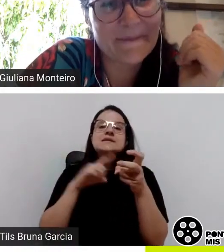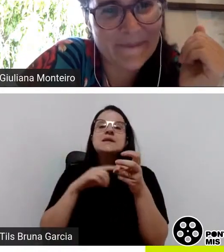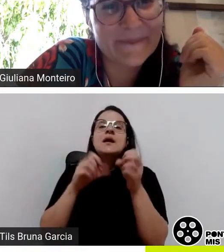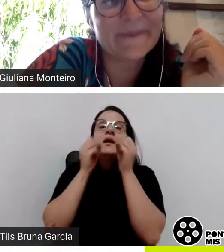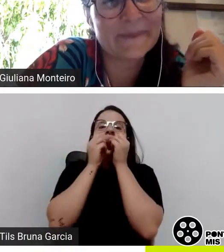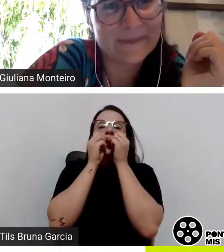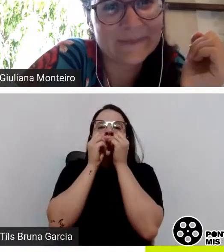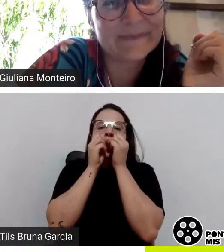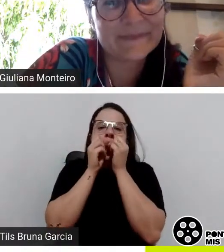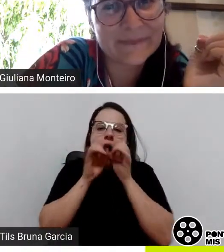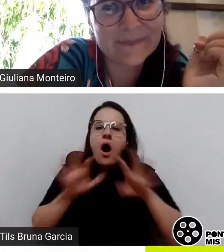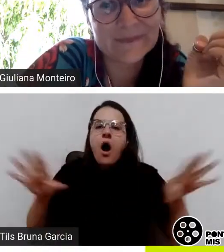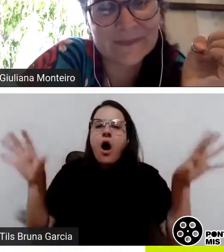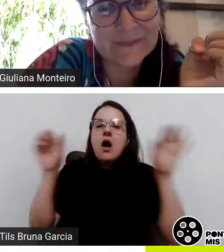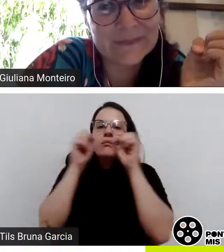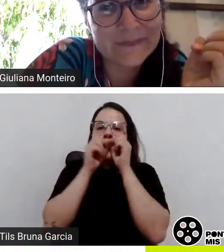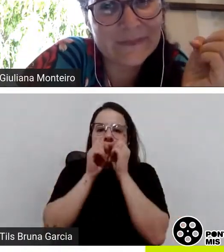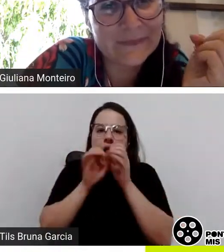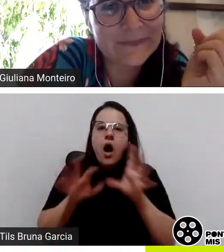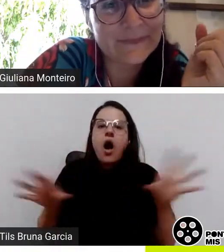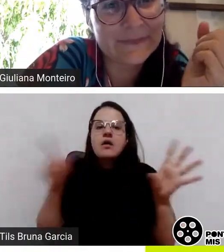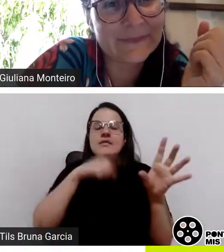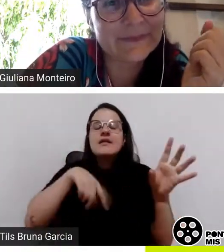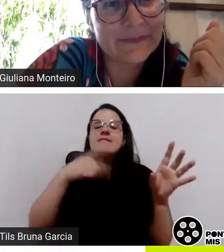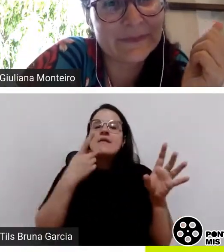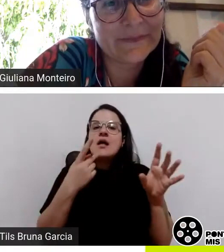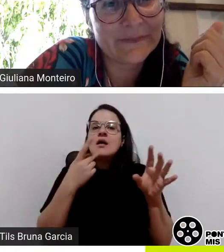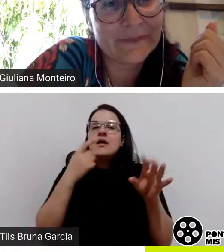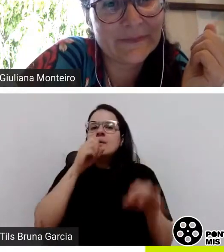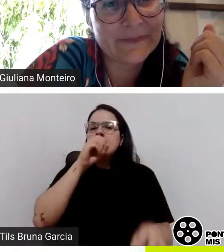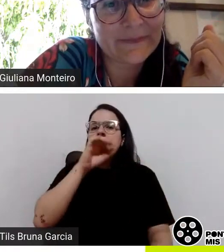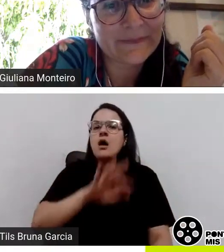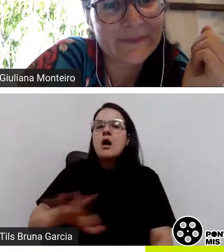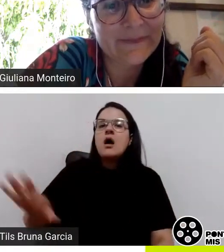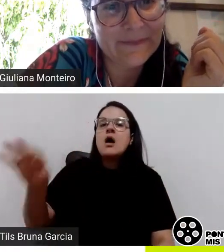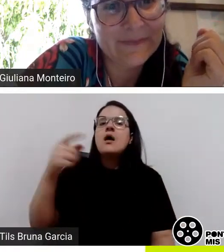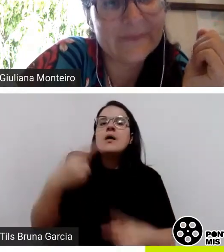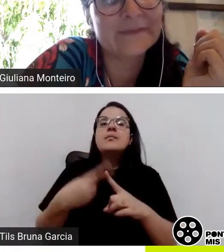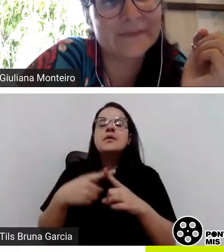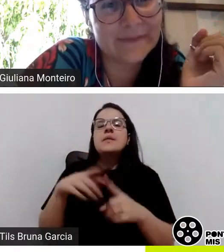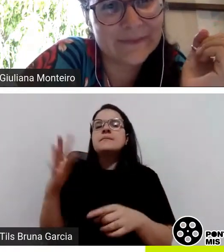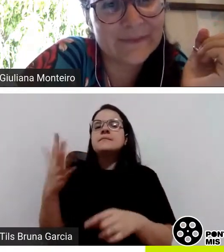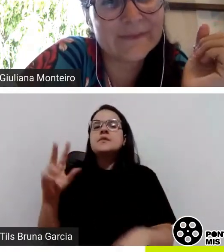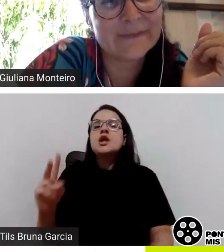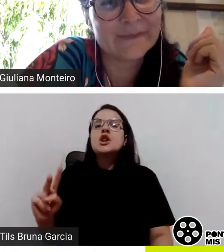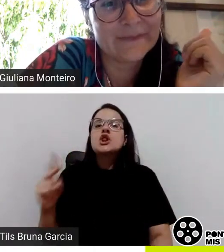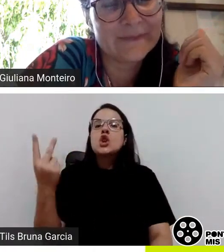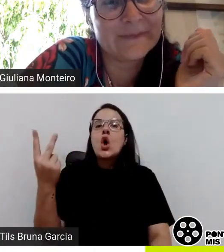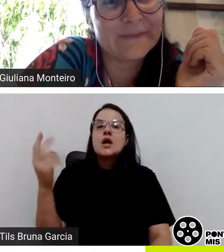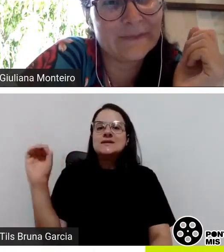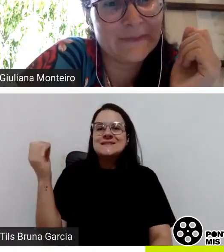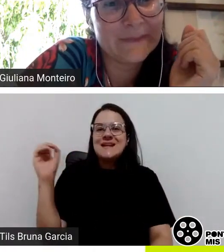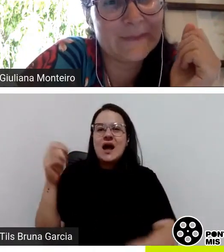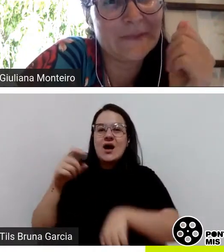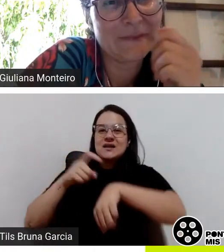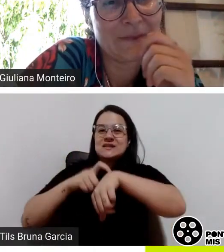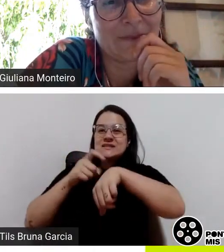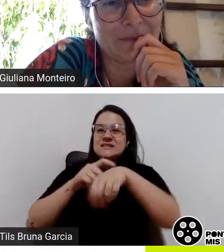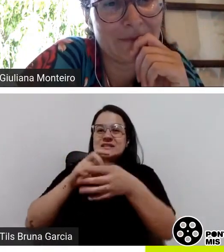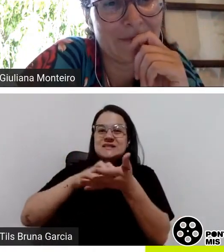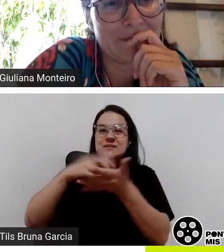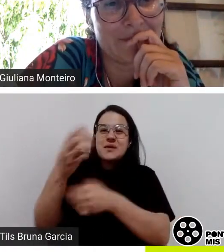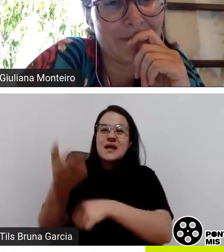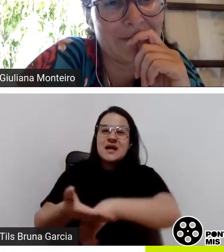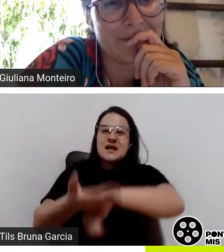deles, sai bastante fumaça na boca enquanto eles falam. A gente estava com uma temperatura de 2 graus ali, era de manhã bem cedo na Serra Gaúcha, no